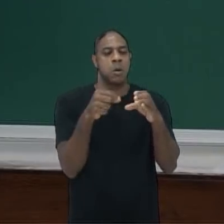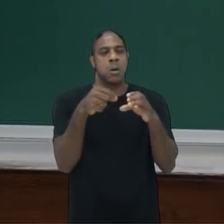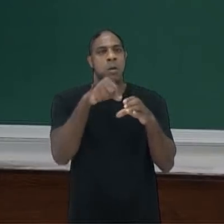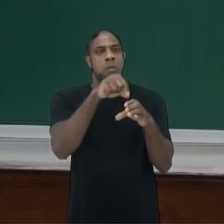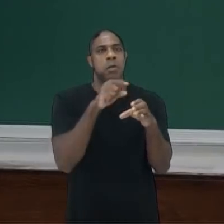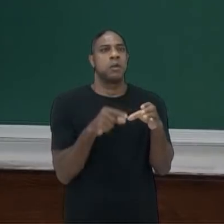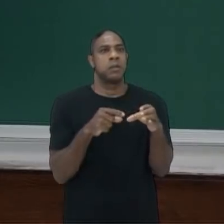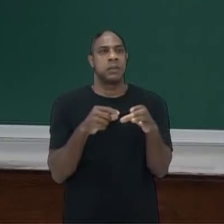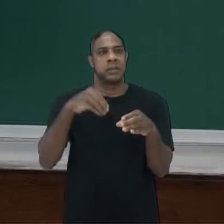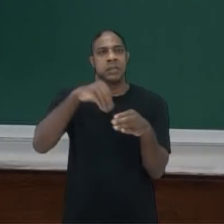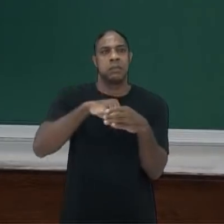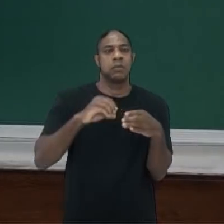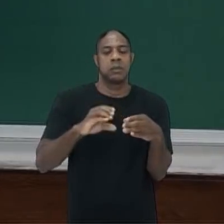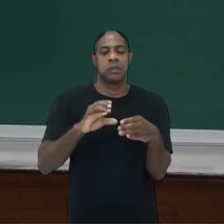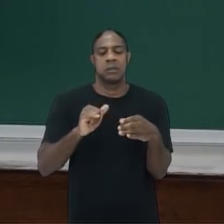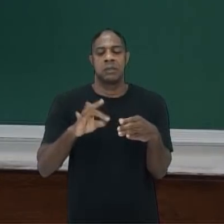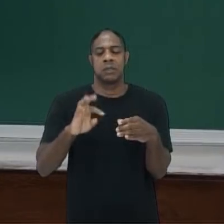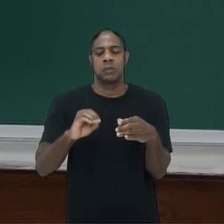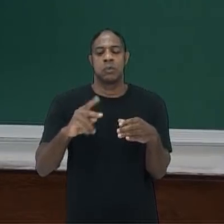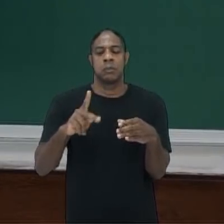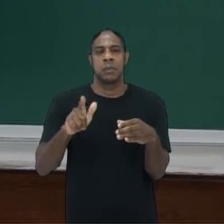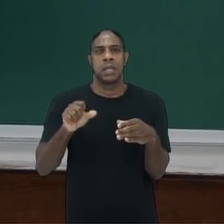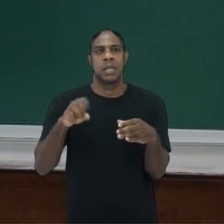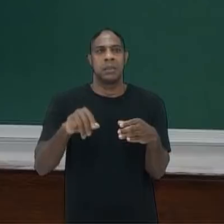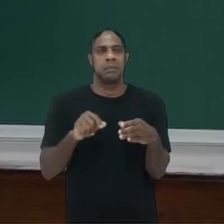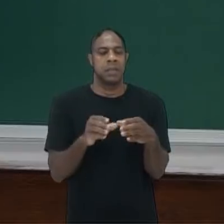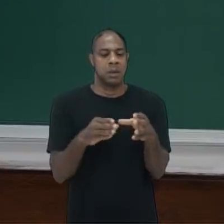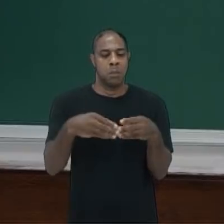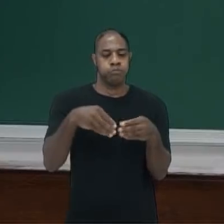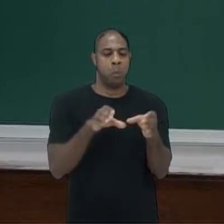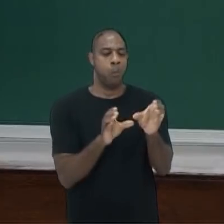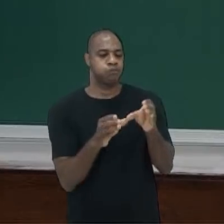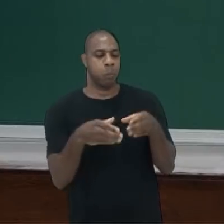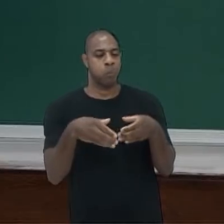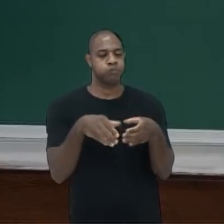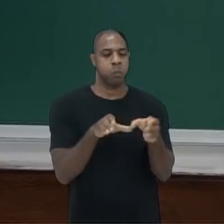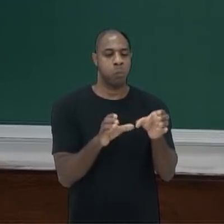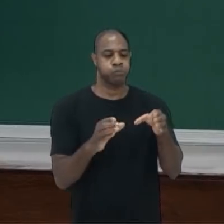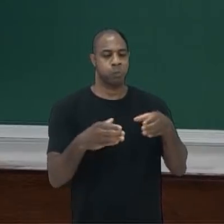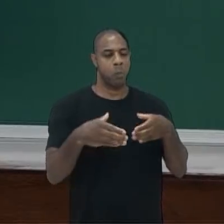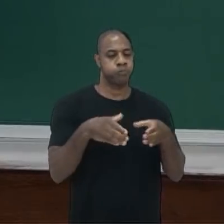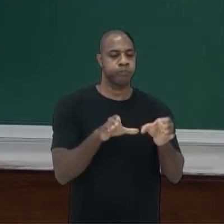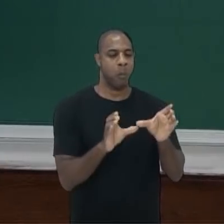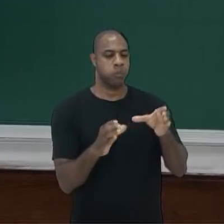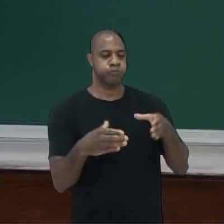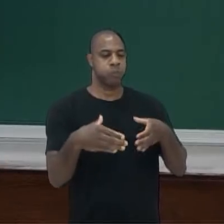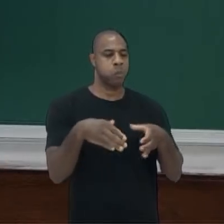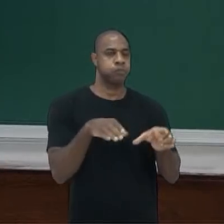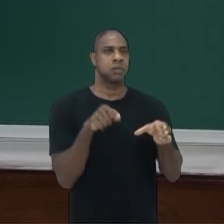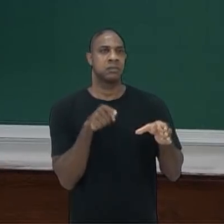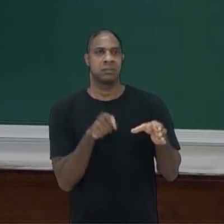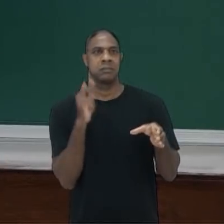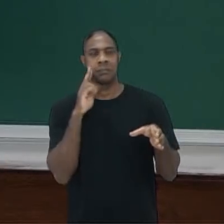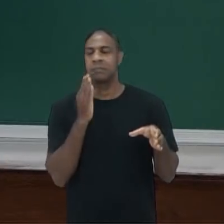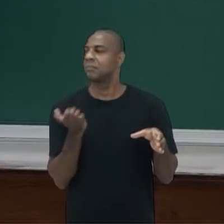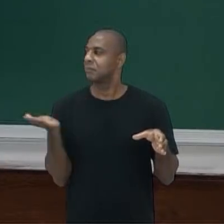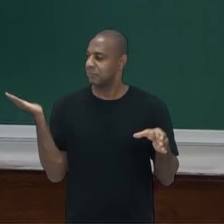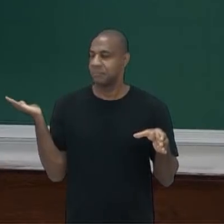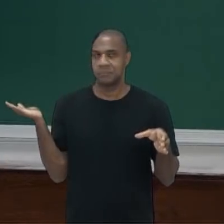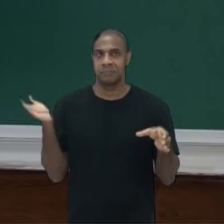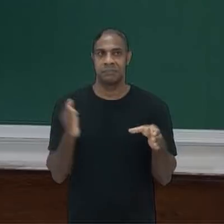O citoplasma, que é uma espécie de gel. É uma mistura de água com sais minerais com essa